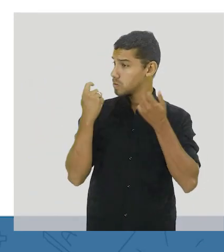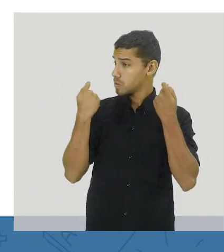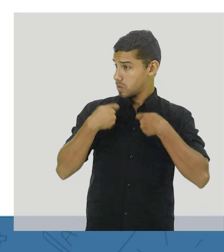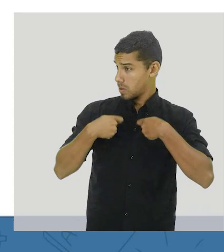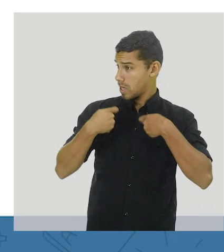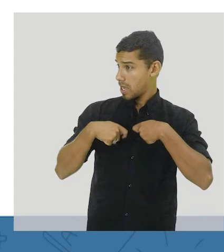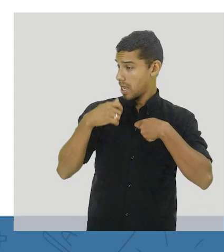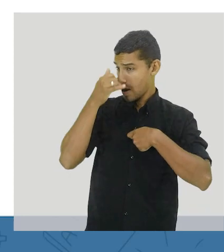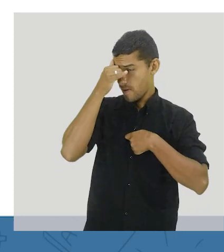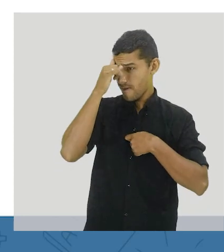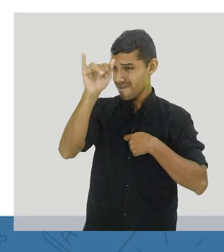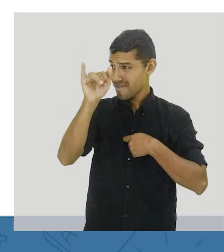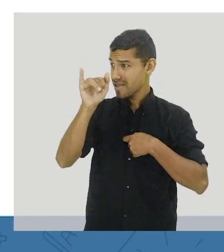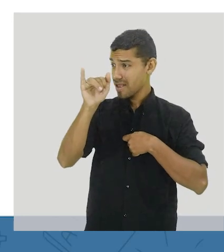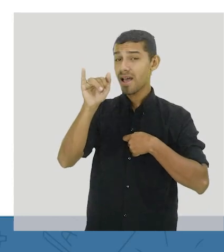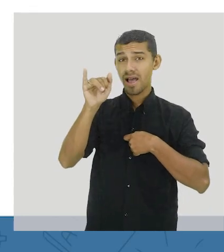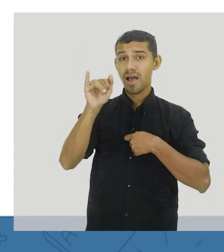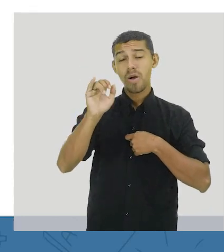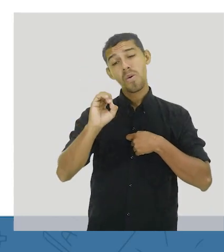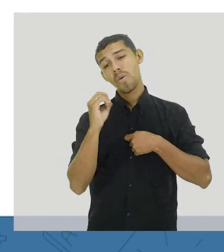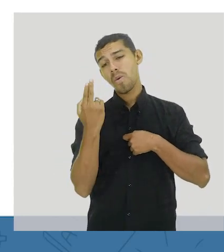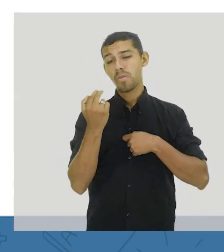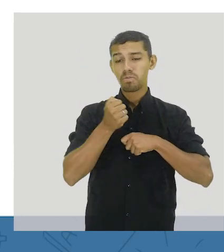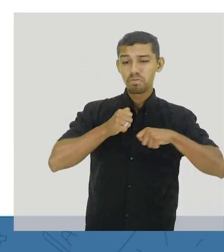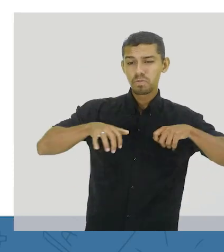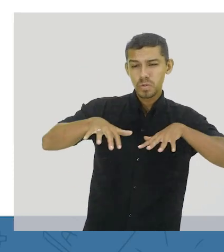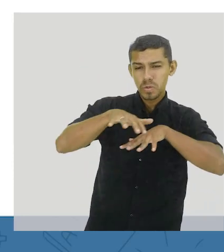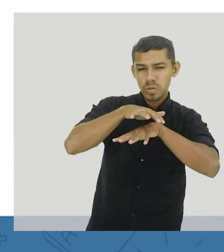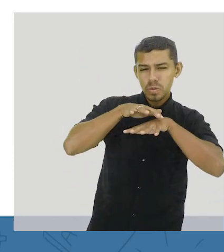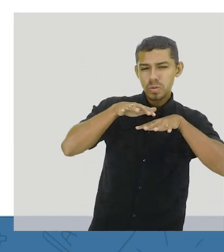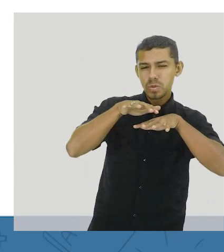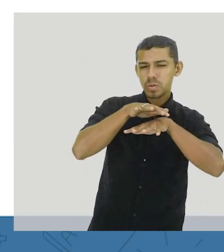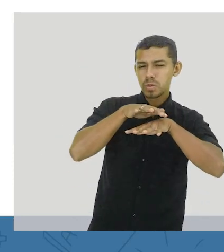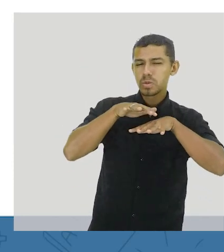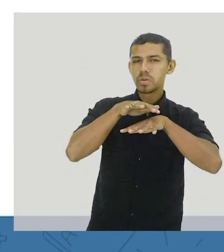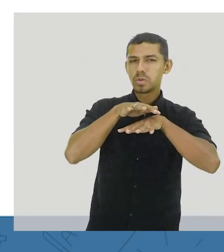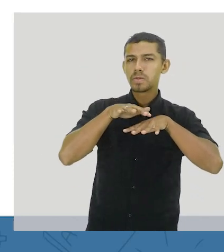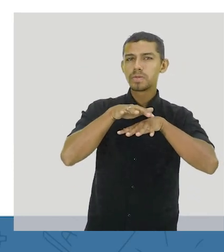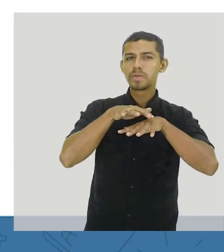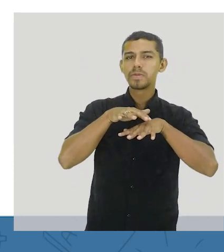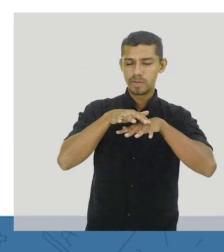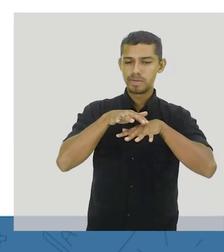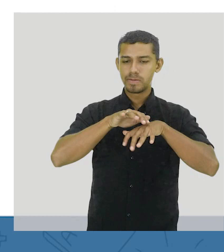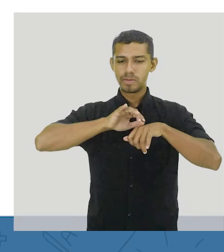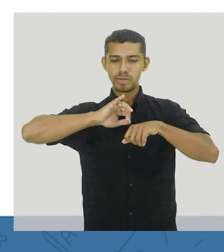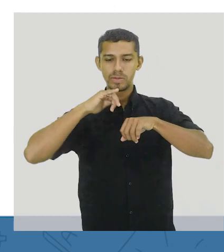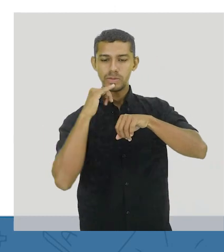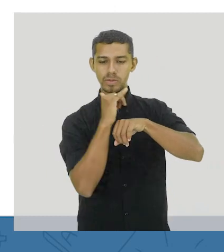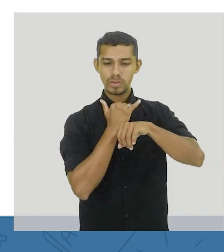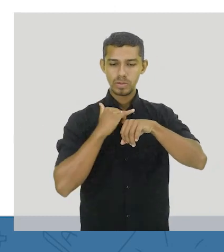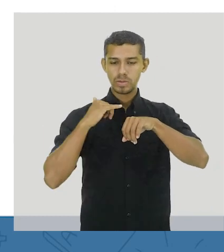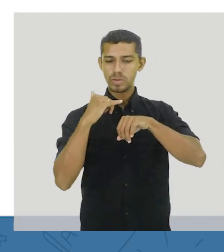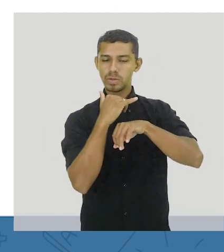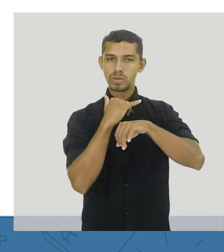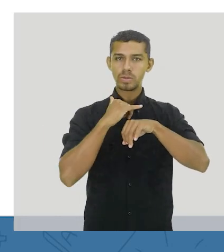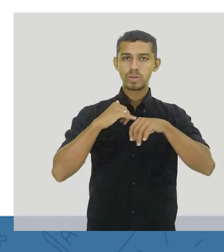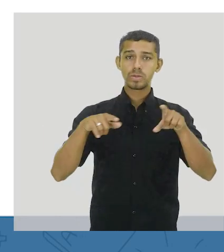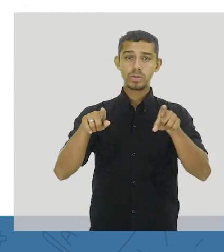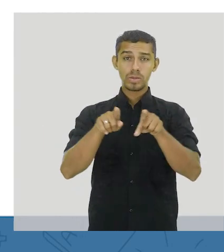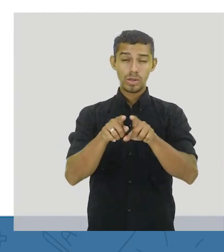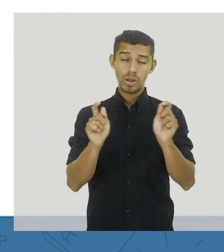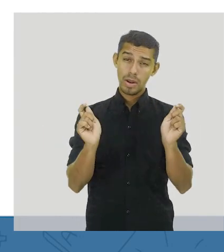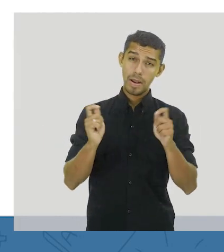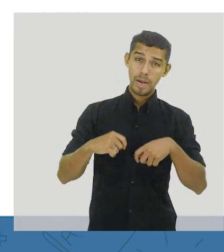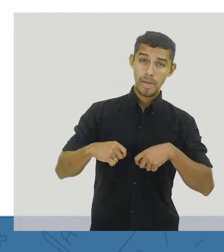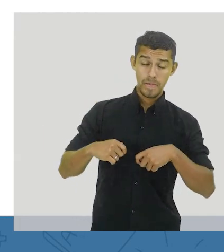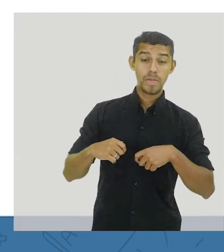envolva a emissão ou a recepção de ondas eletromagnéticas. O procedimento é